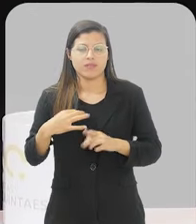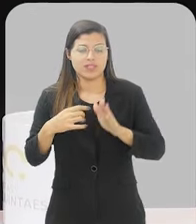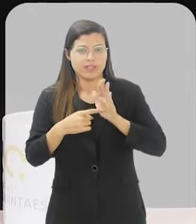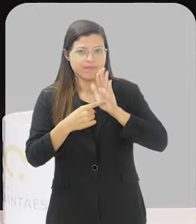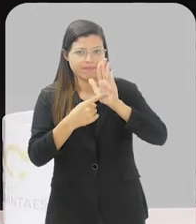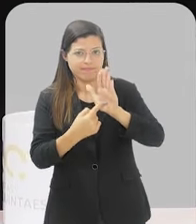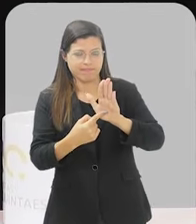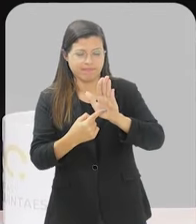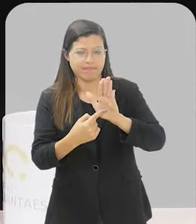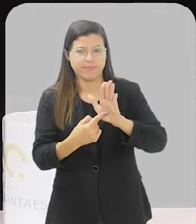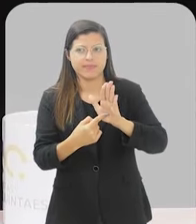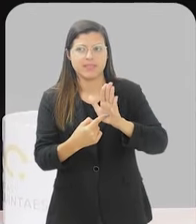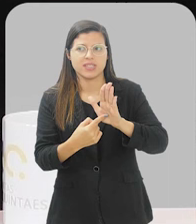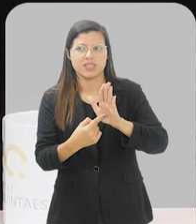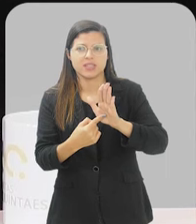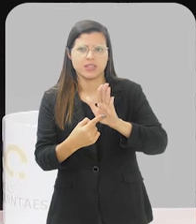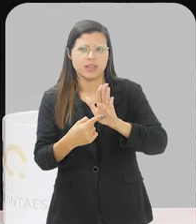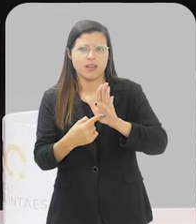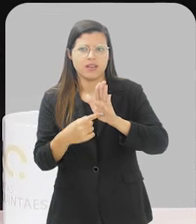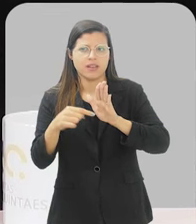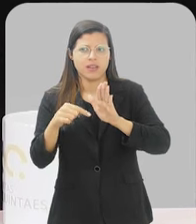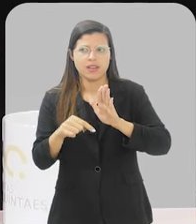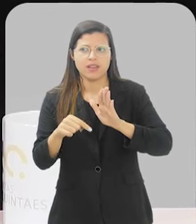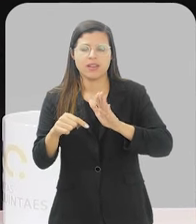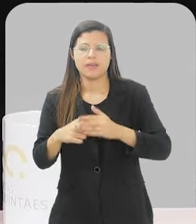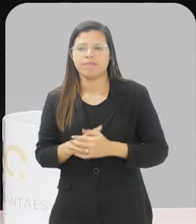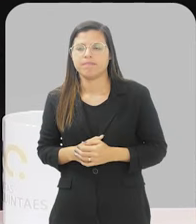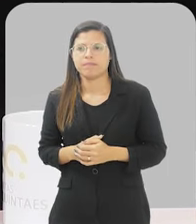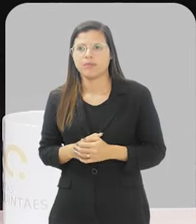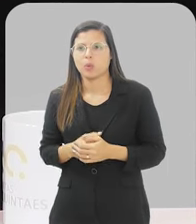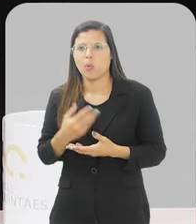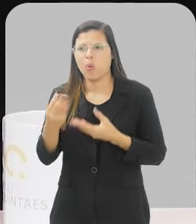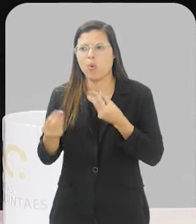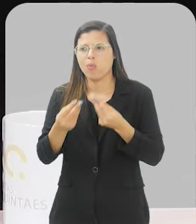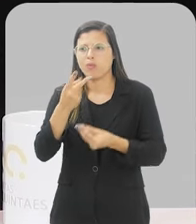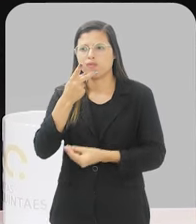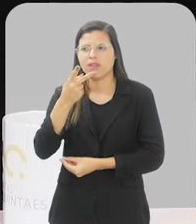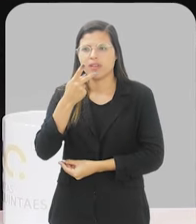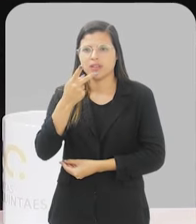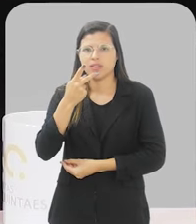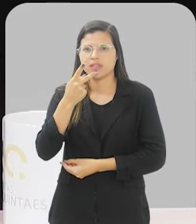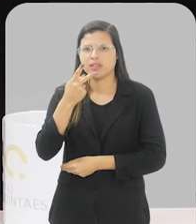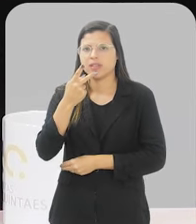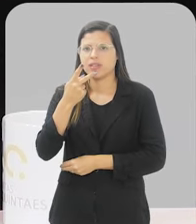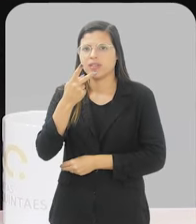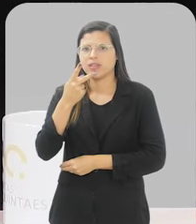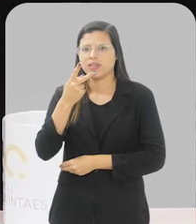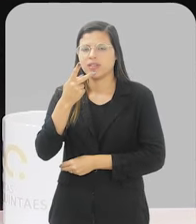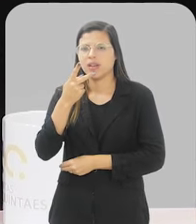a fantasia de destaque em si é o ápice de, como eu vou te falar,